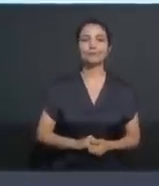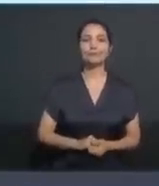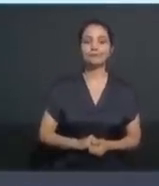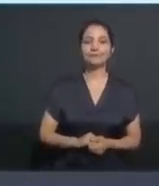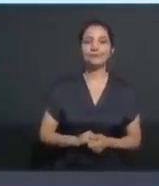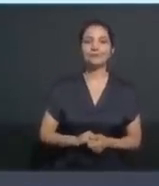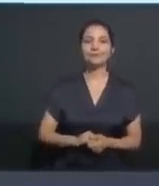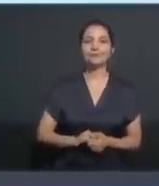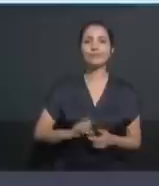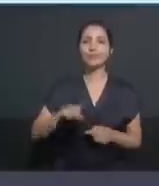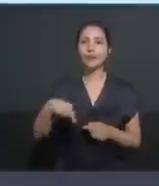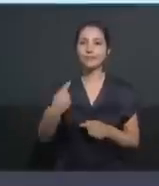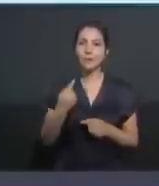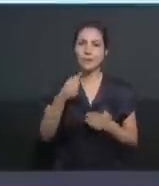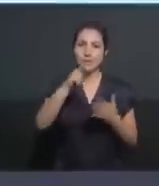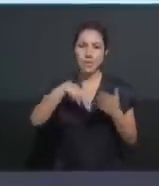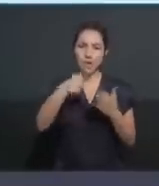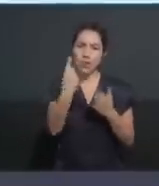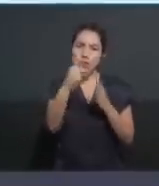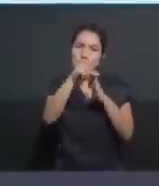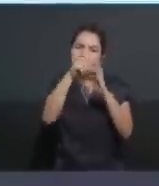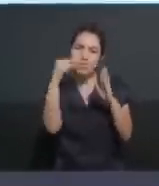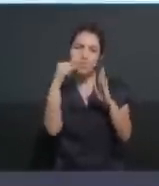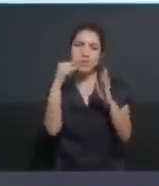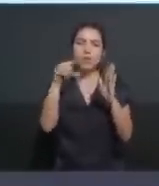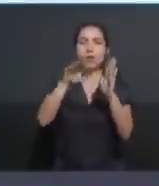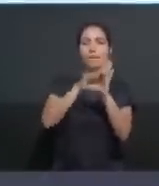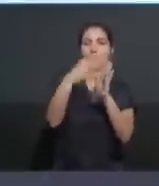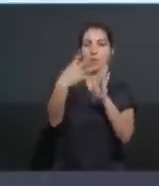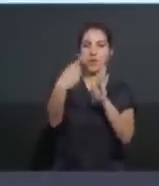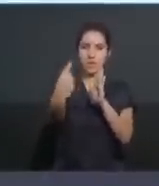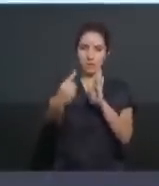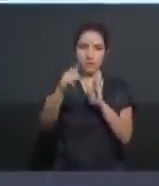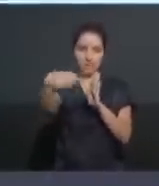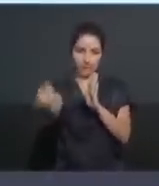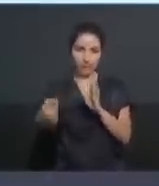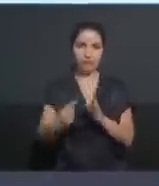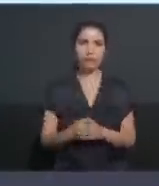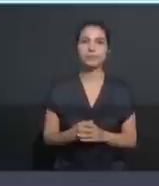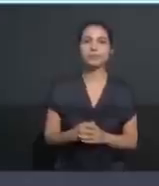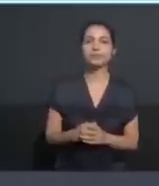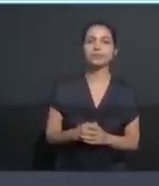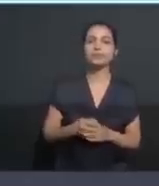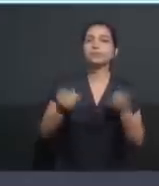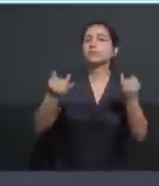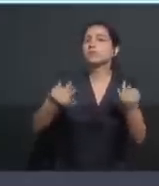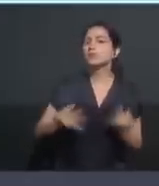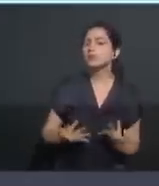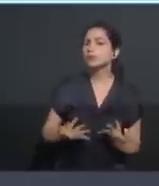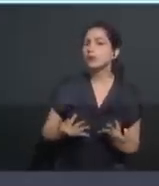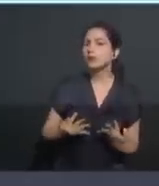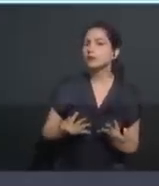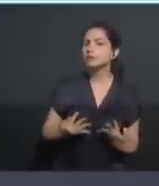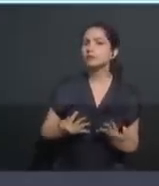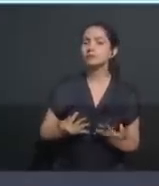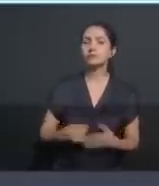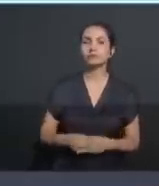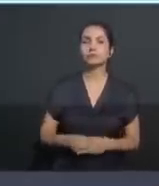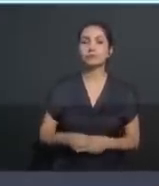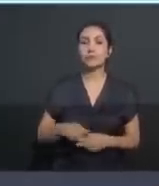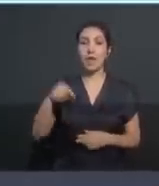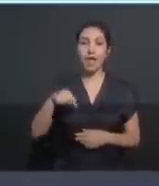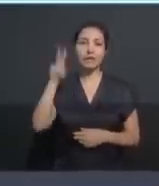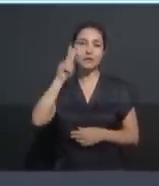E logo em seguida nós vamos ler um verso só também no capítulo 41. Gênesis 37, 2 diz assim: essa